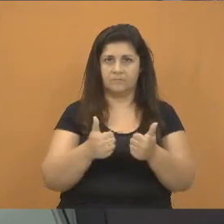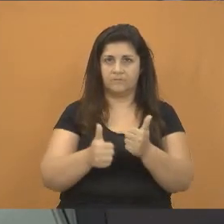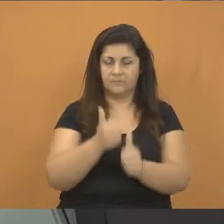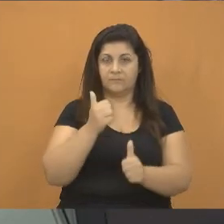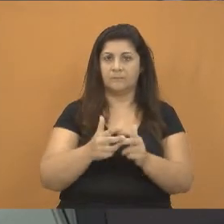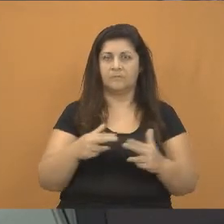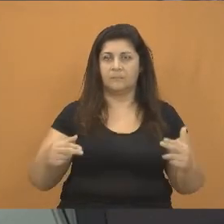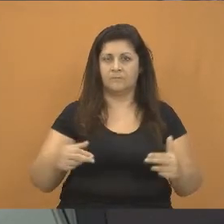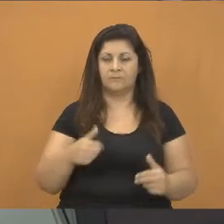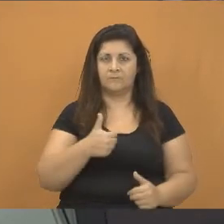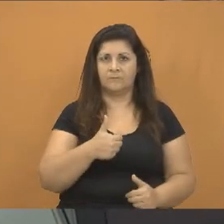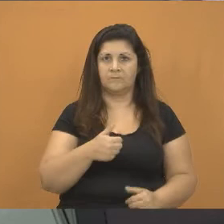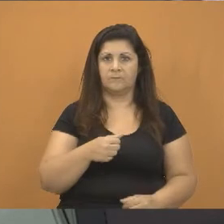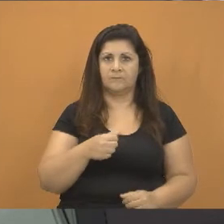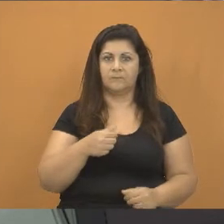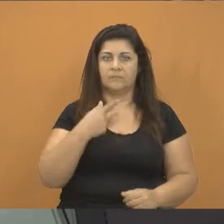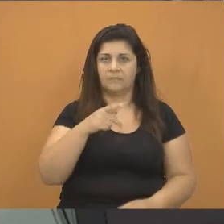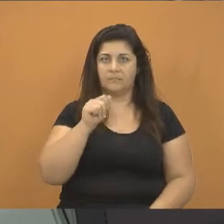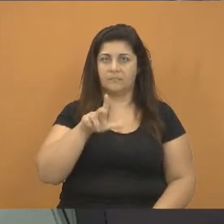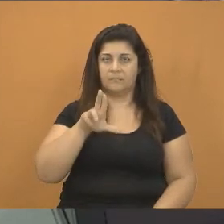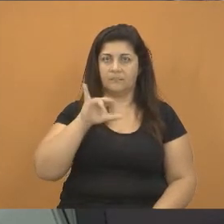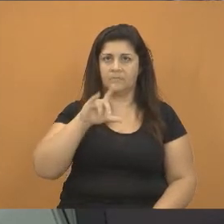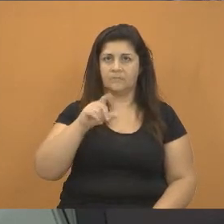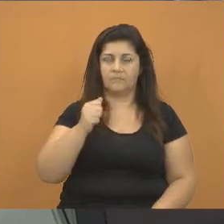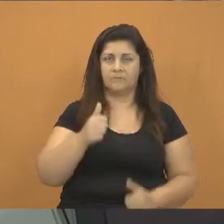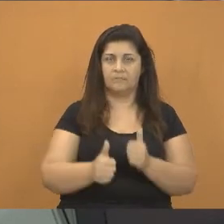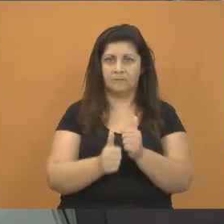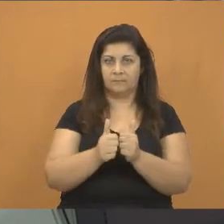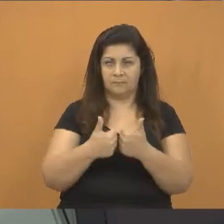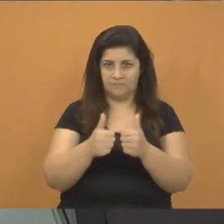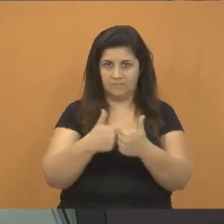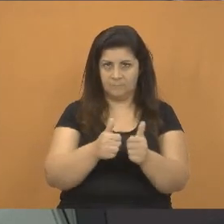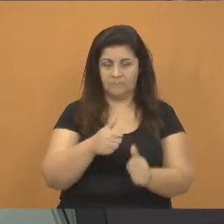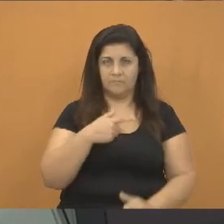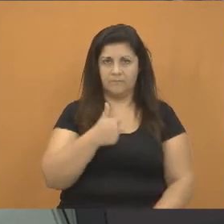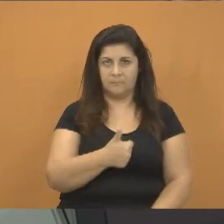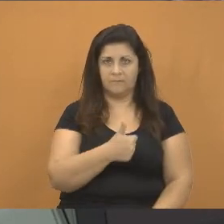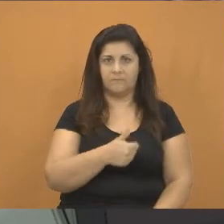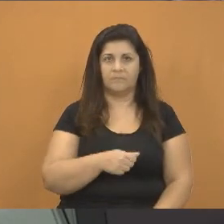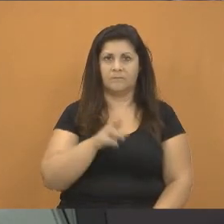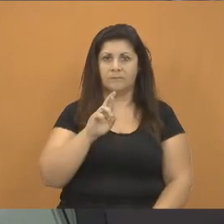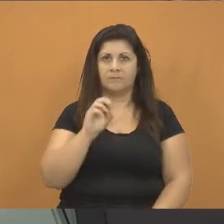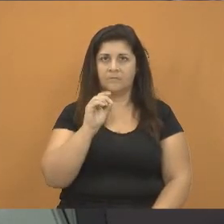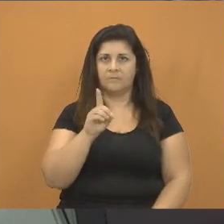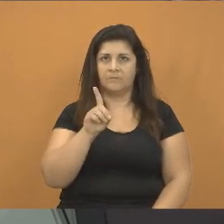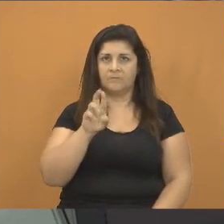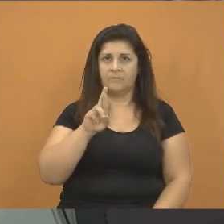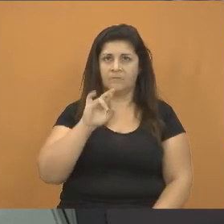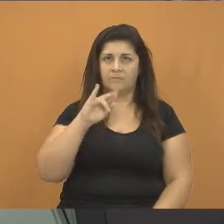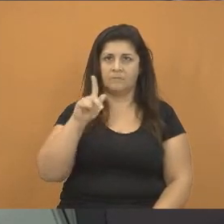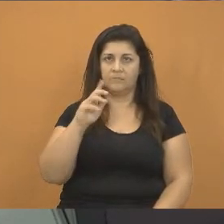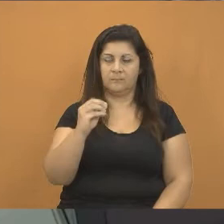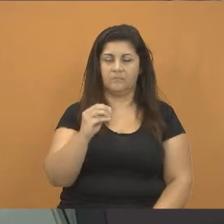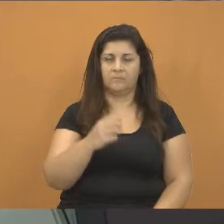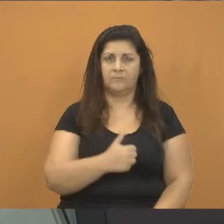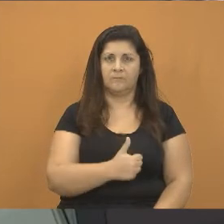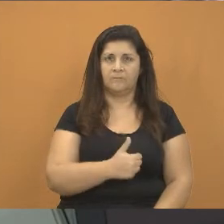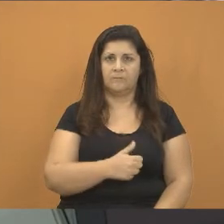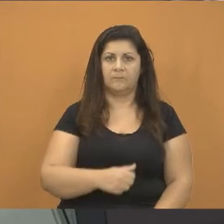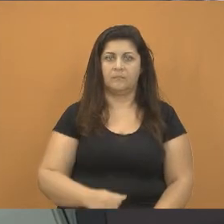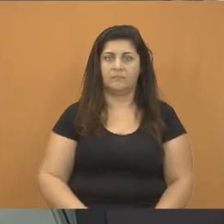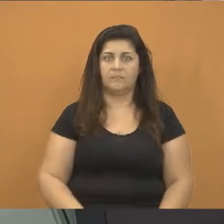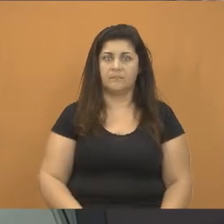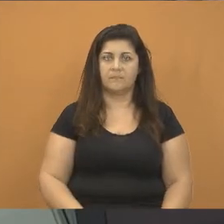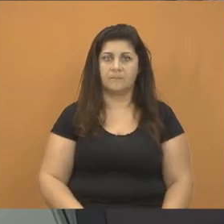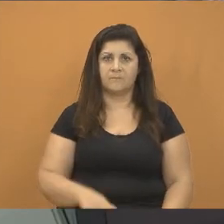Como vota a vereador Paulinho dos Condutores? Favorável. Como vota a vereador doutor Rodrigo Salomão? Favorável. Como